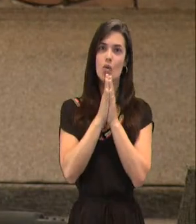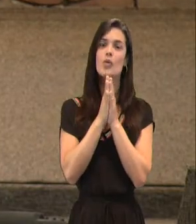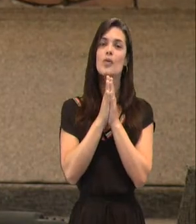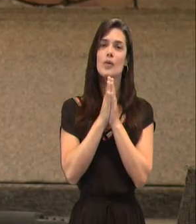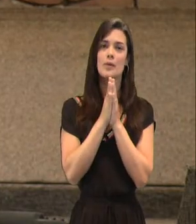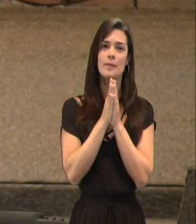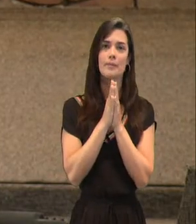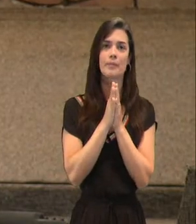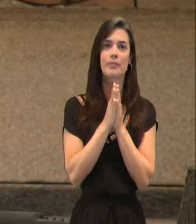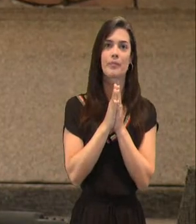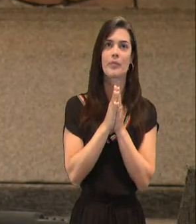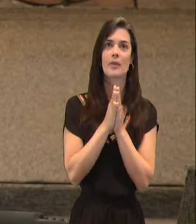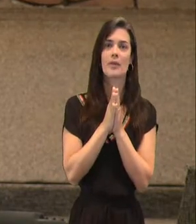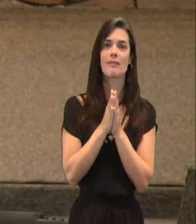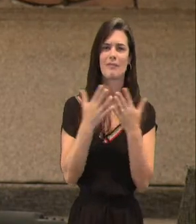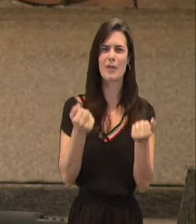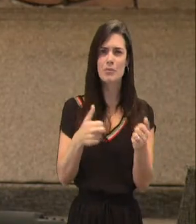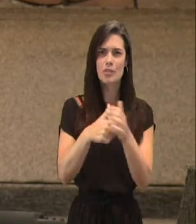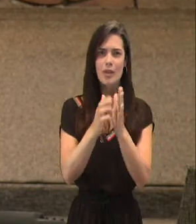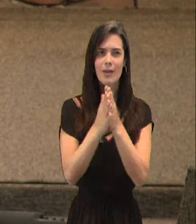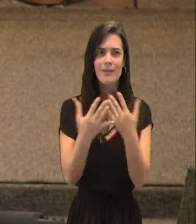de estudo da Palavra de Deus. Oremos.